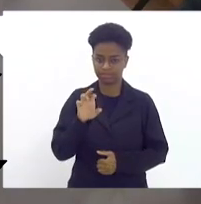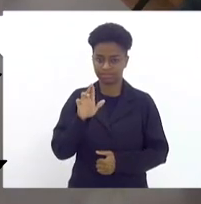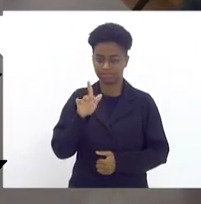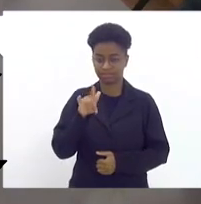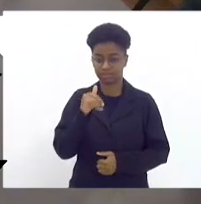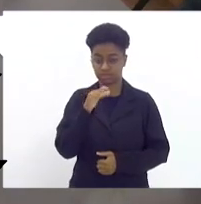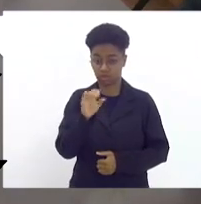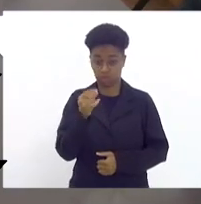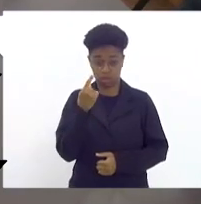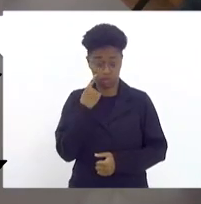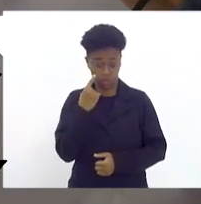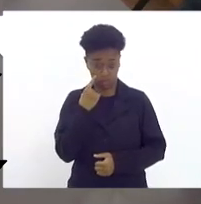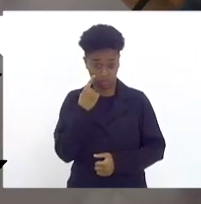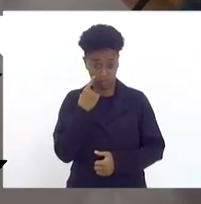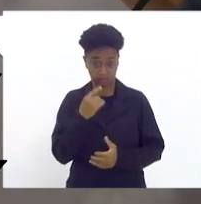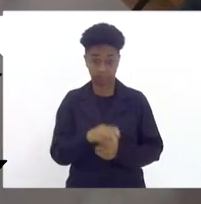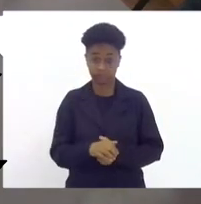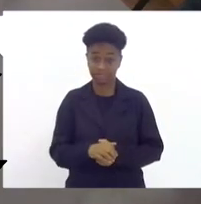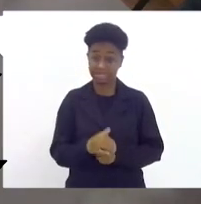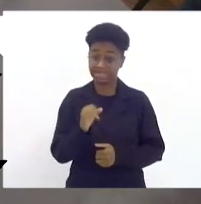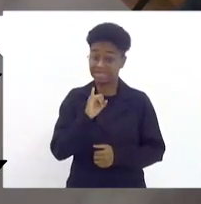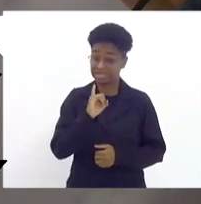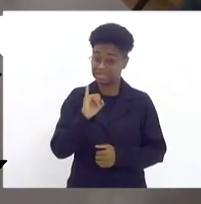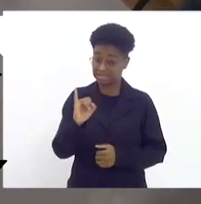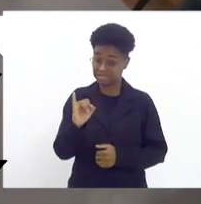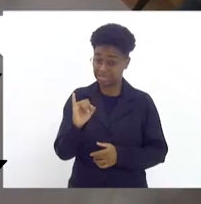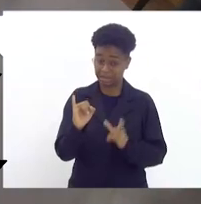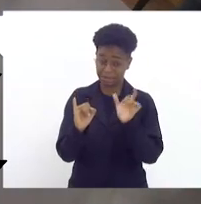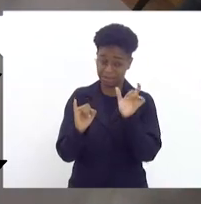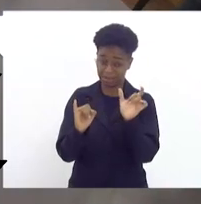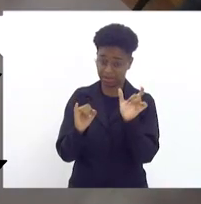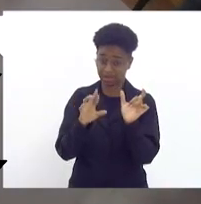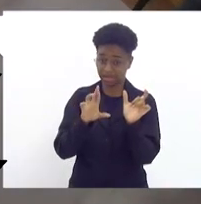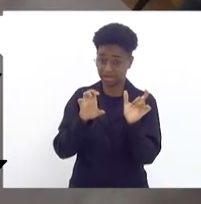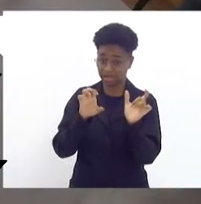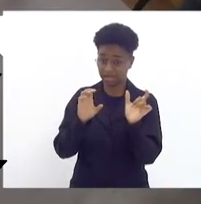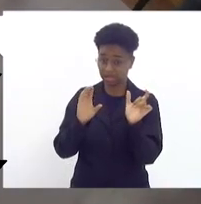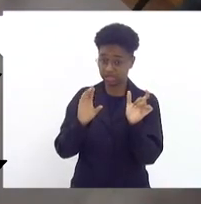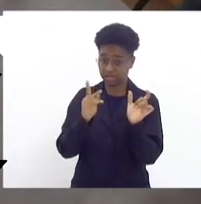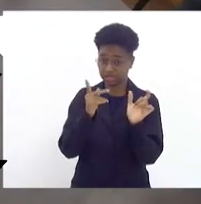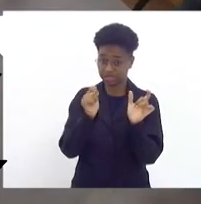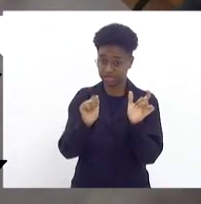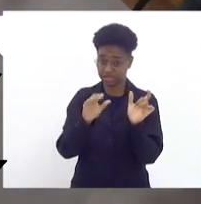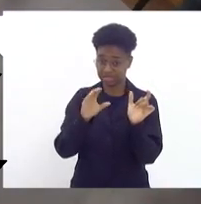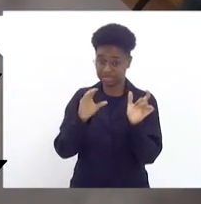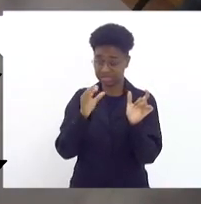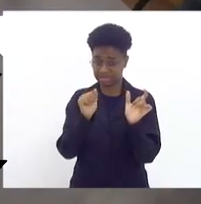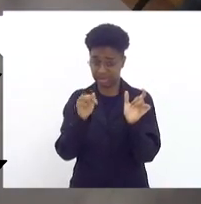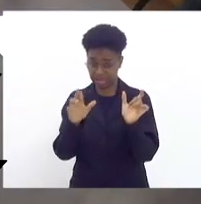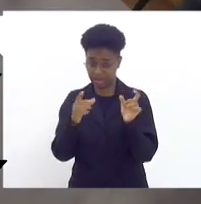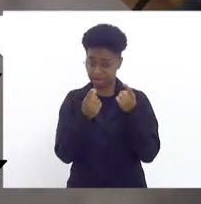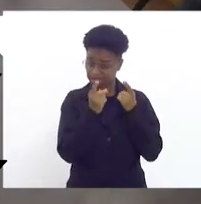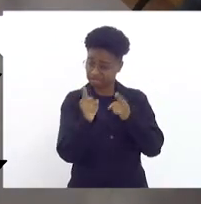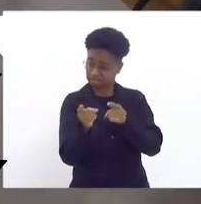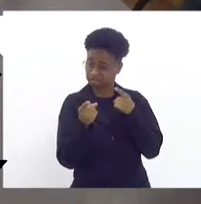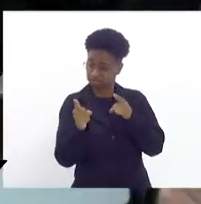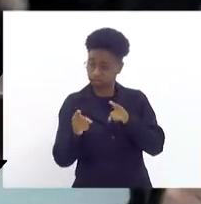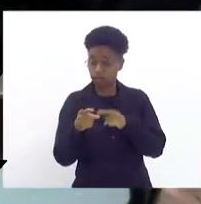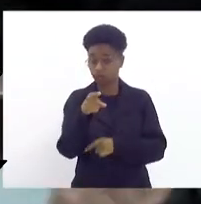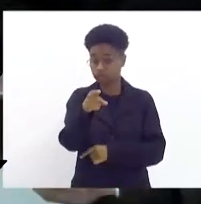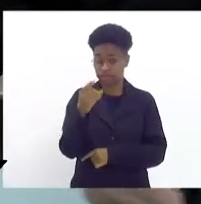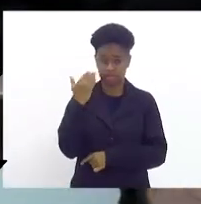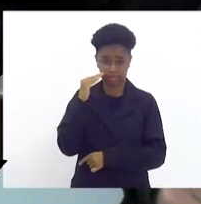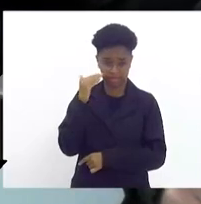veja, se essa expressão rechaçar, Vossa Excelência interpreta que